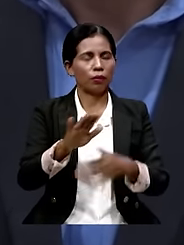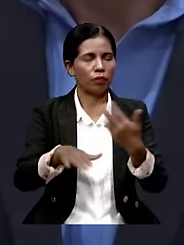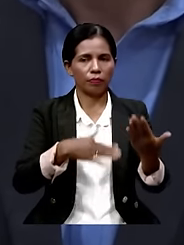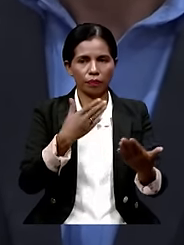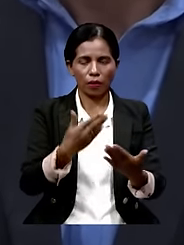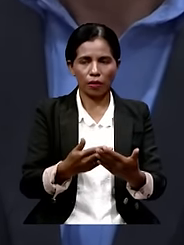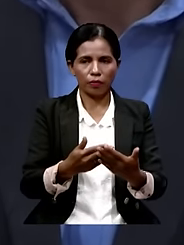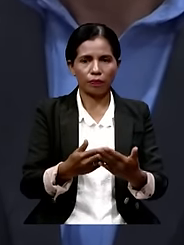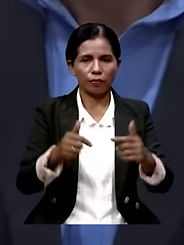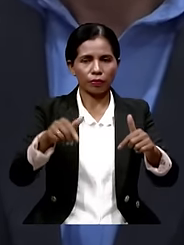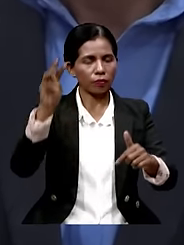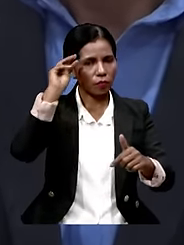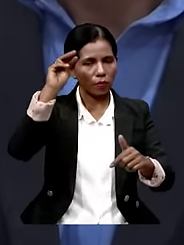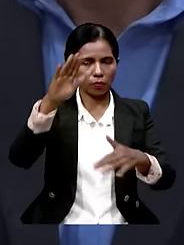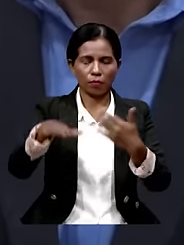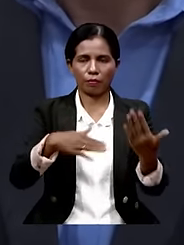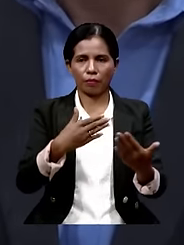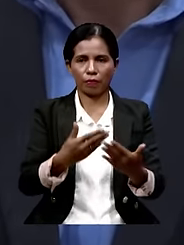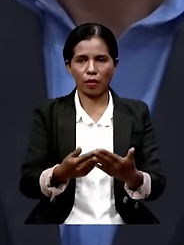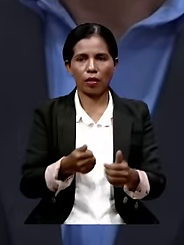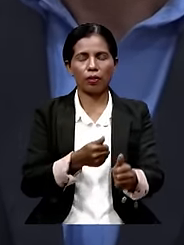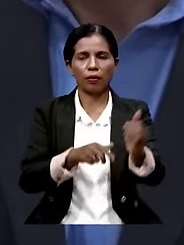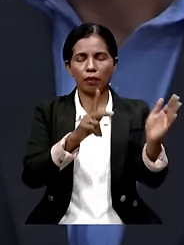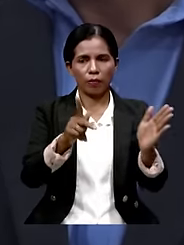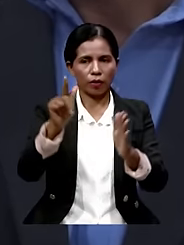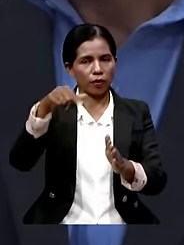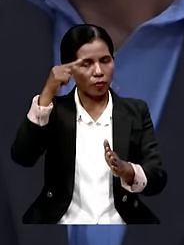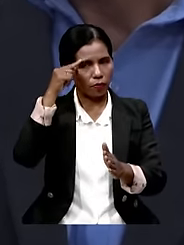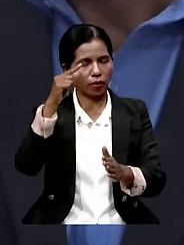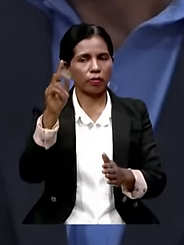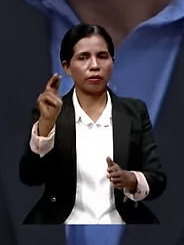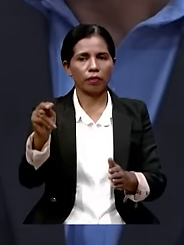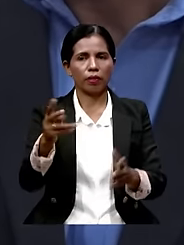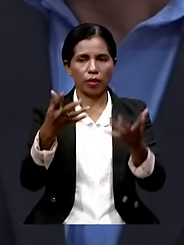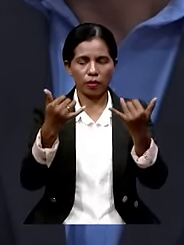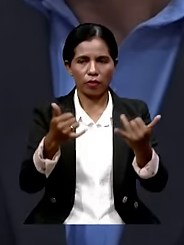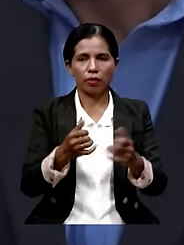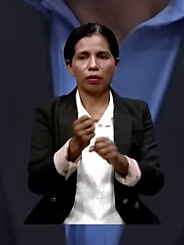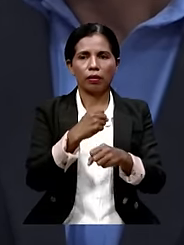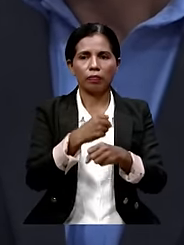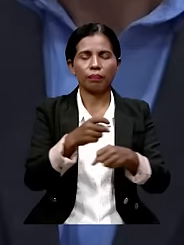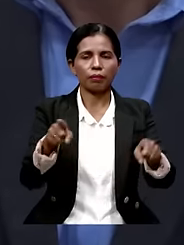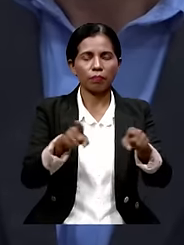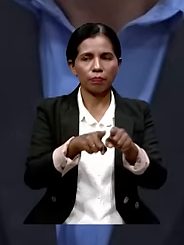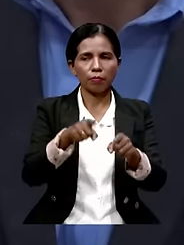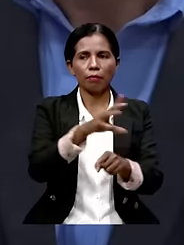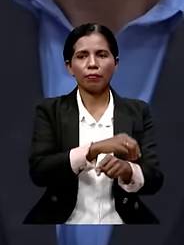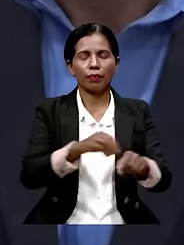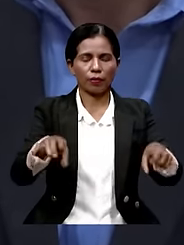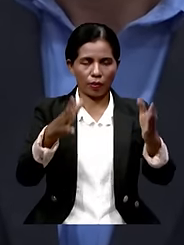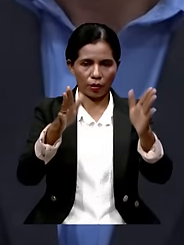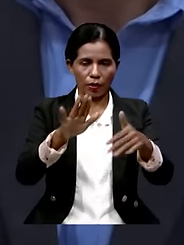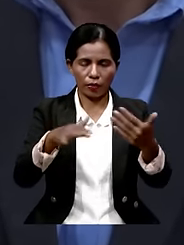bem quase aí a ministério roto tamba ter plano governo nian ida agora da nene né, halons estabelecimento ba força trabalho